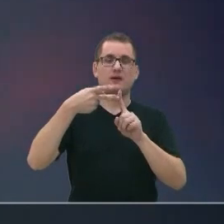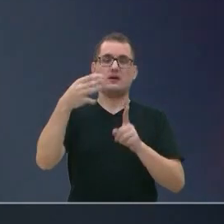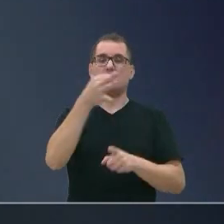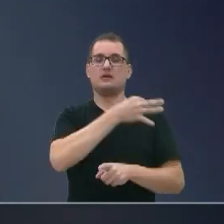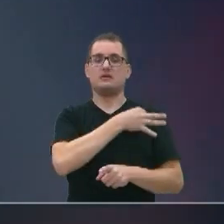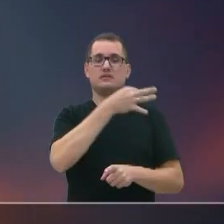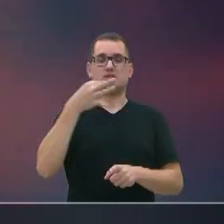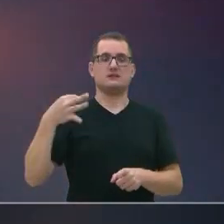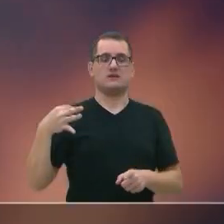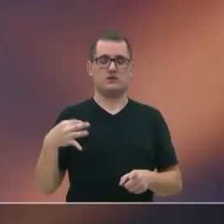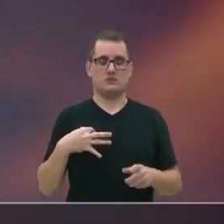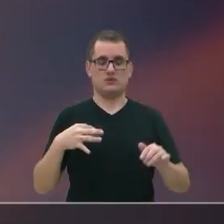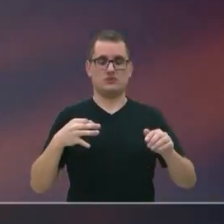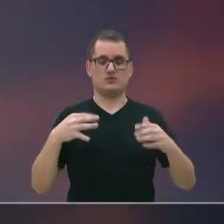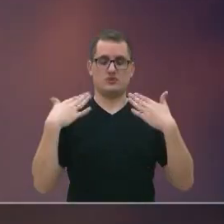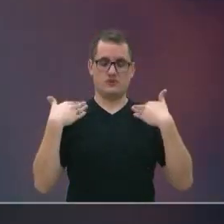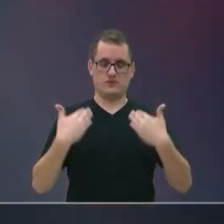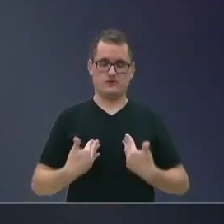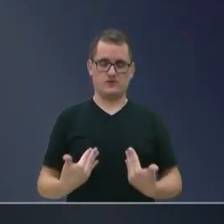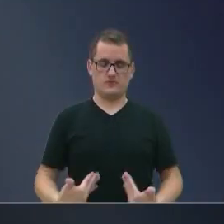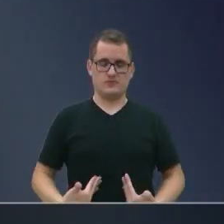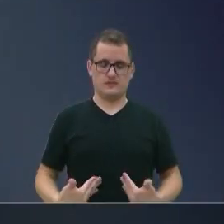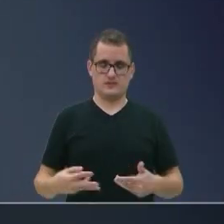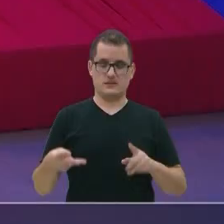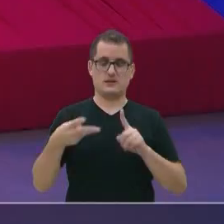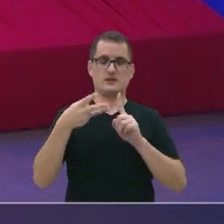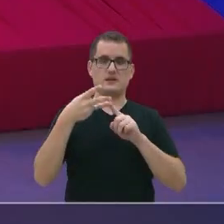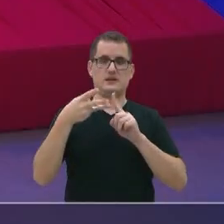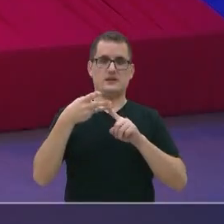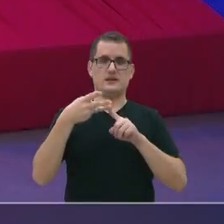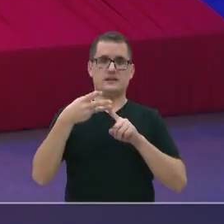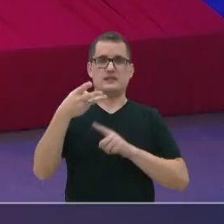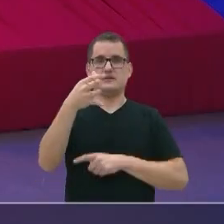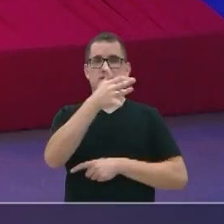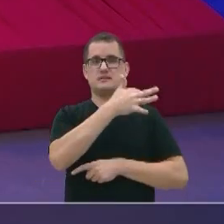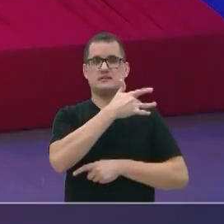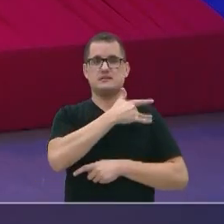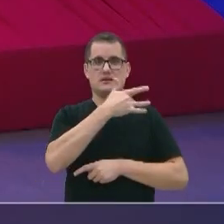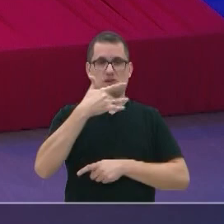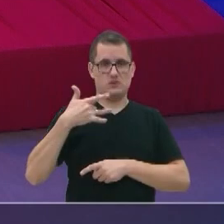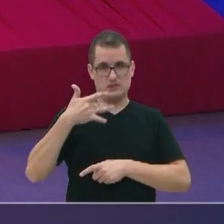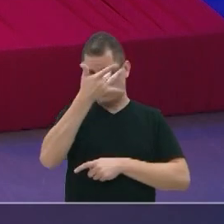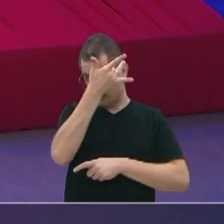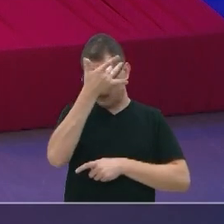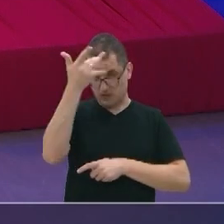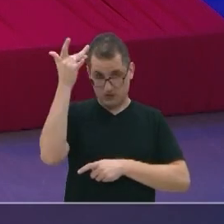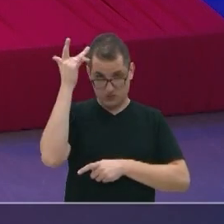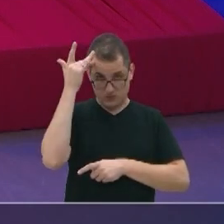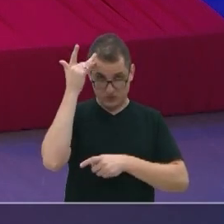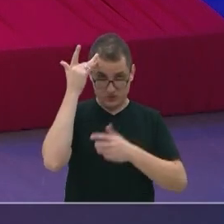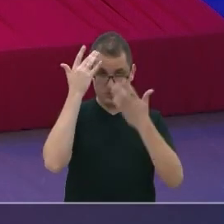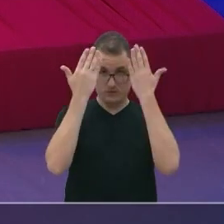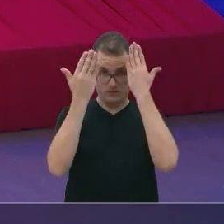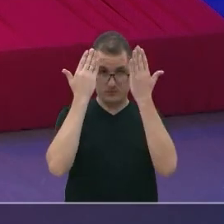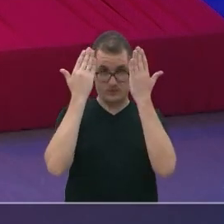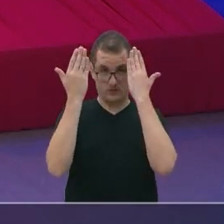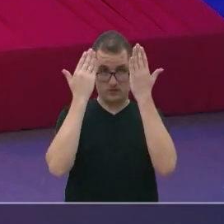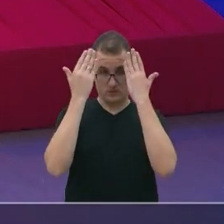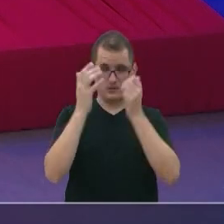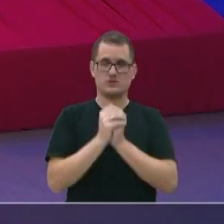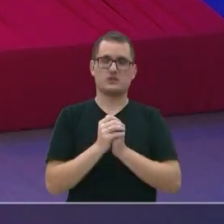física e a saúde psíquica. A saúde psicológica precisam